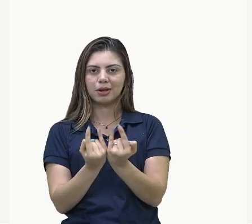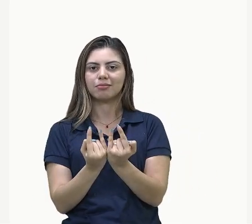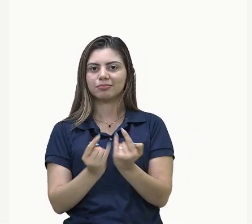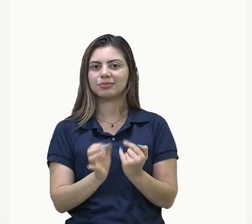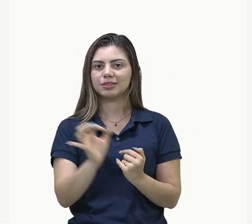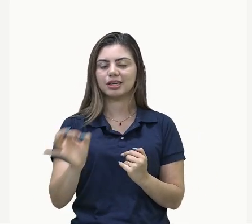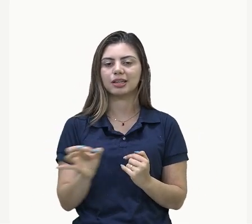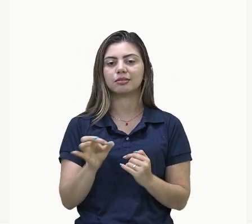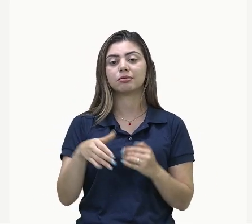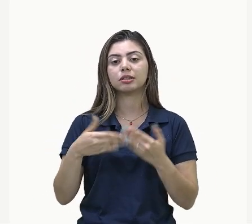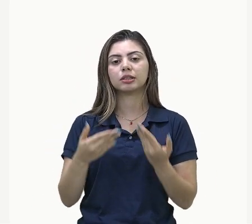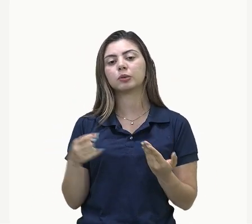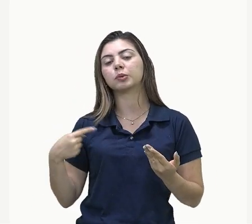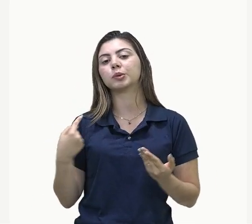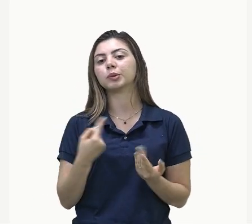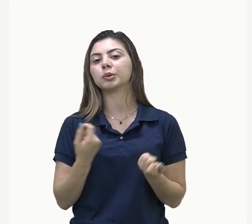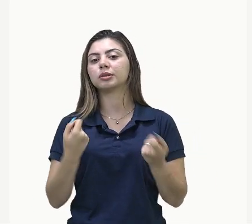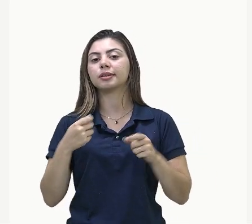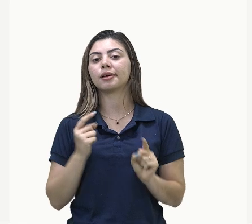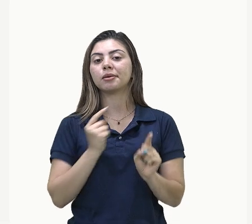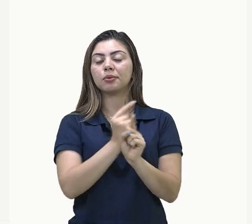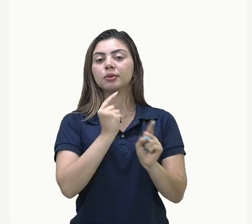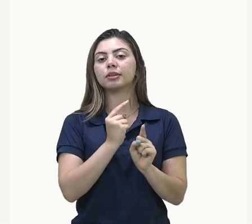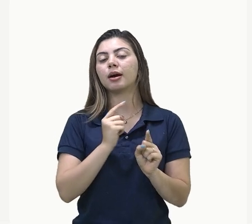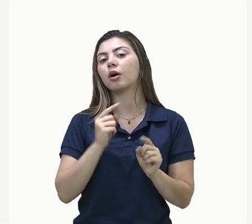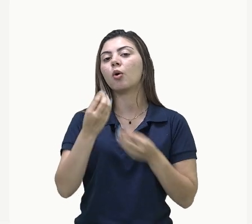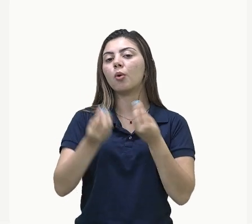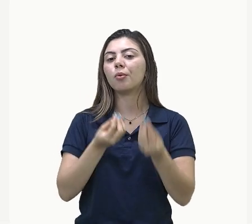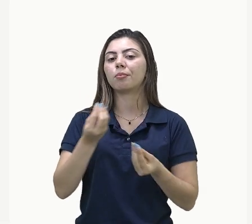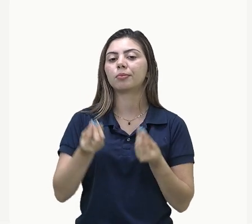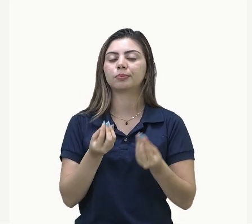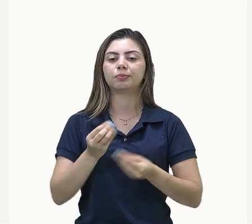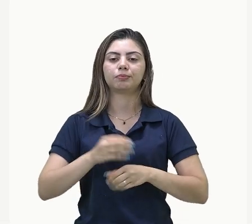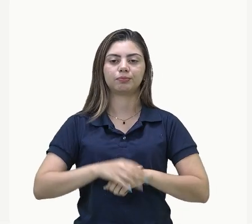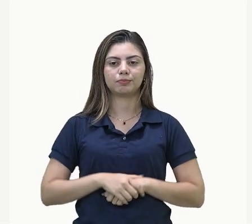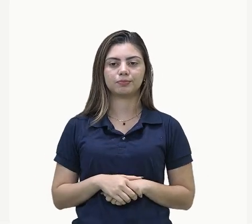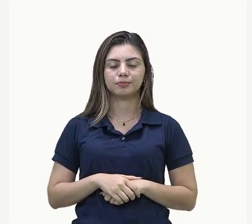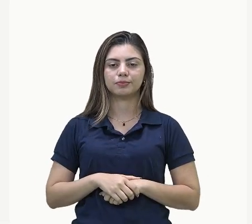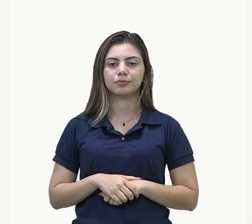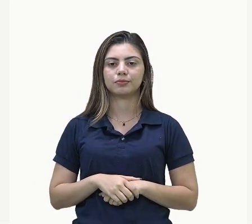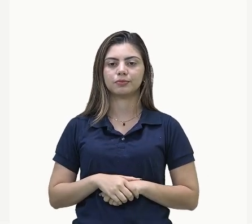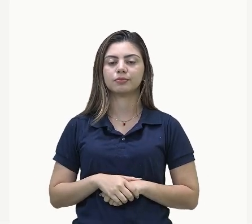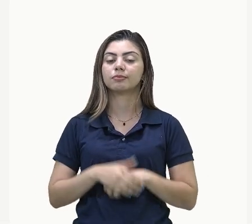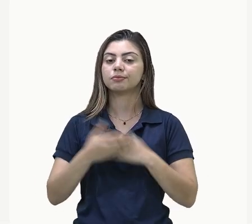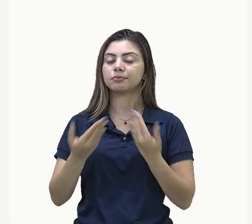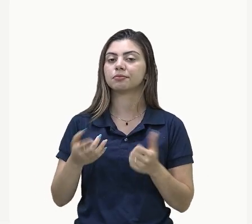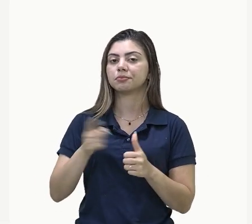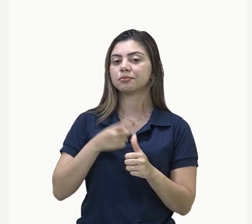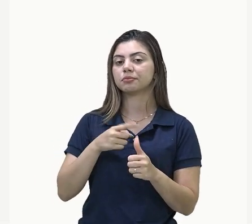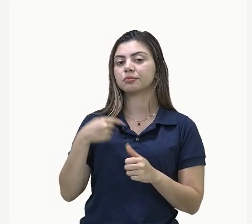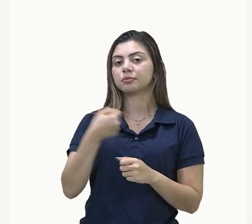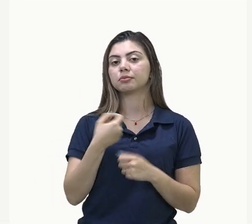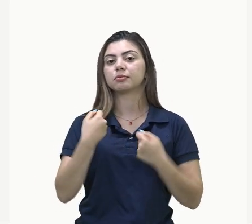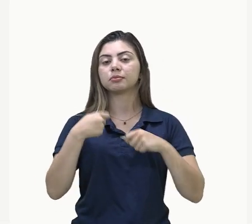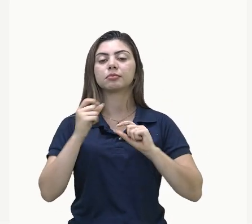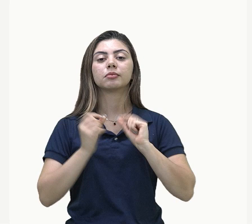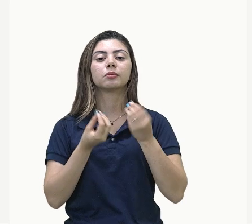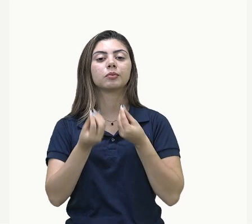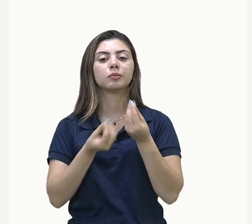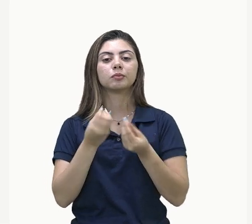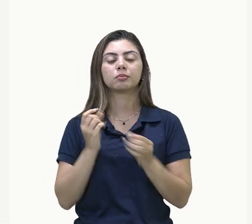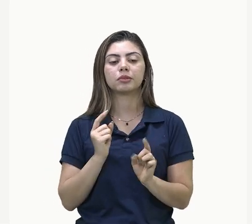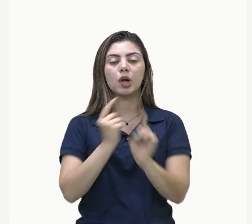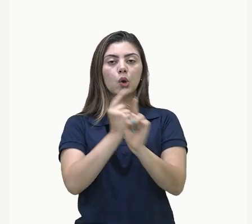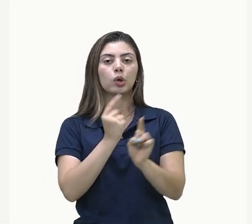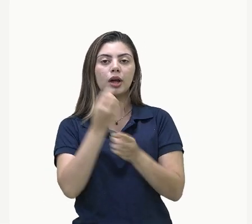Aí, para calcular, primeiro você vai encontrar o valor correspondente à associação